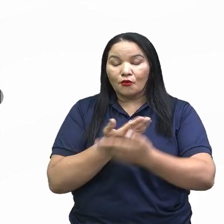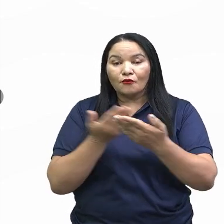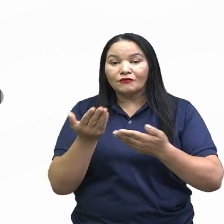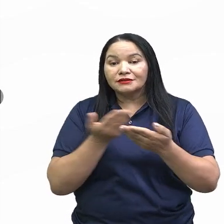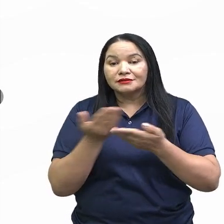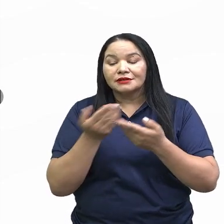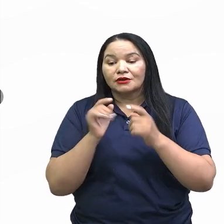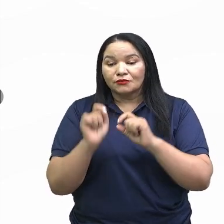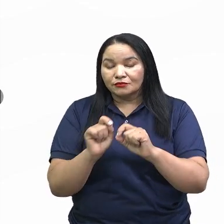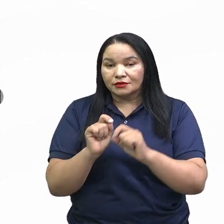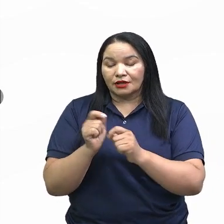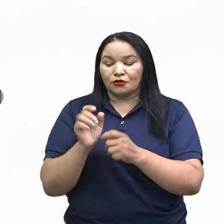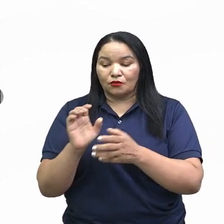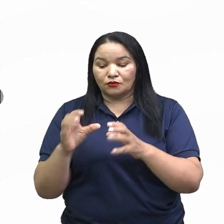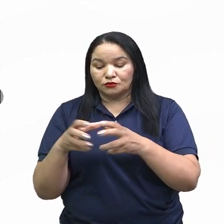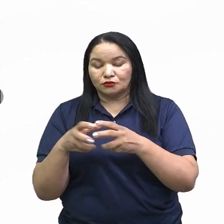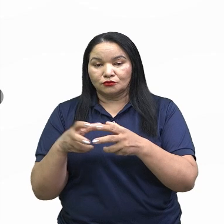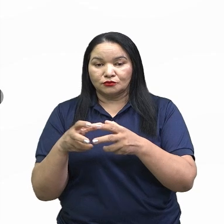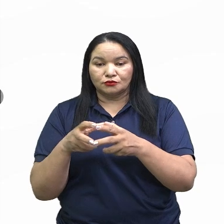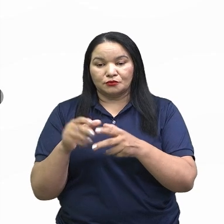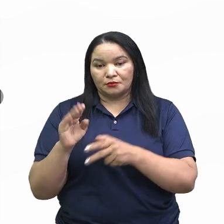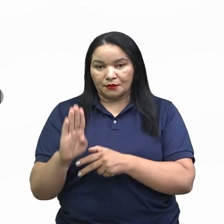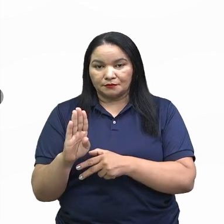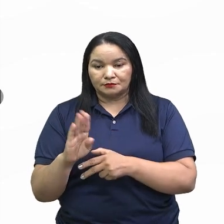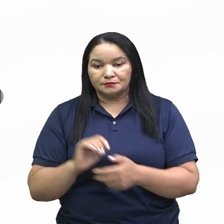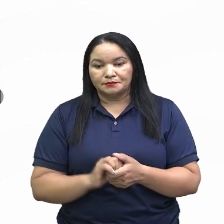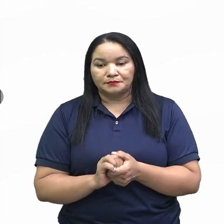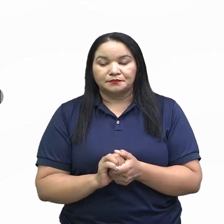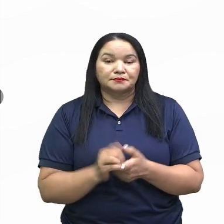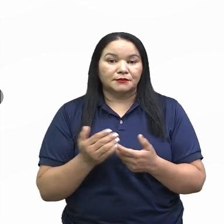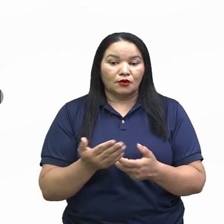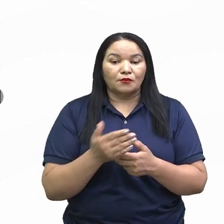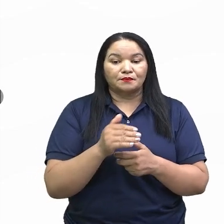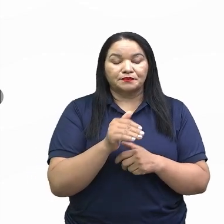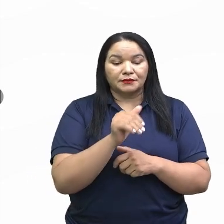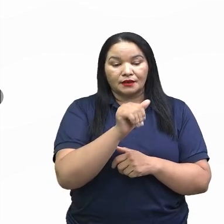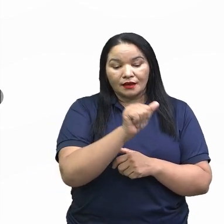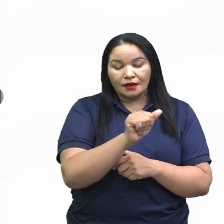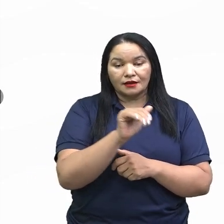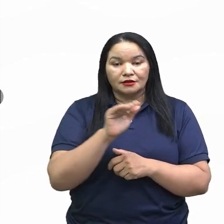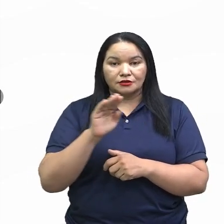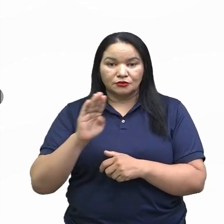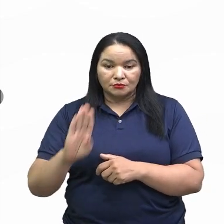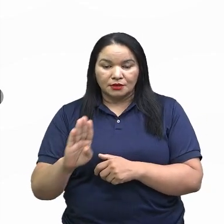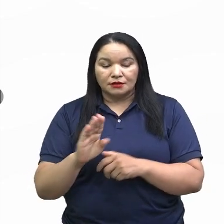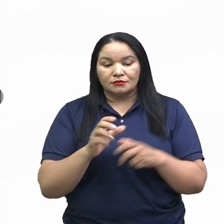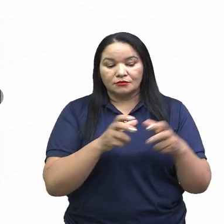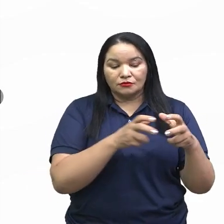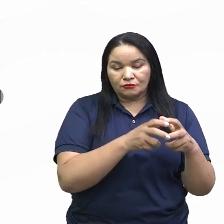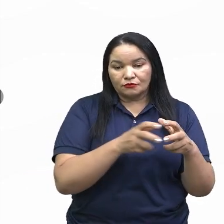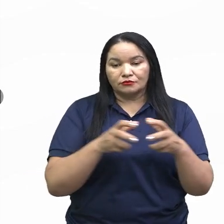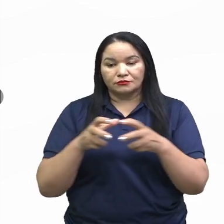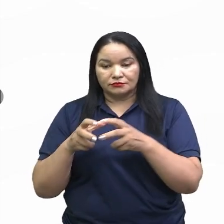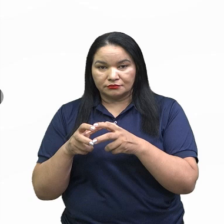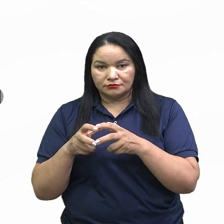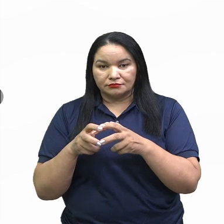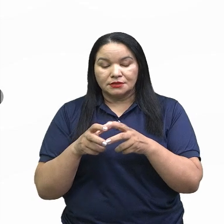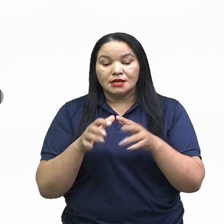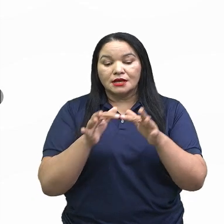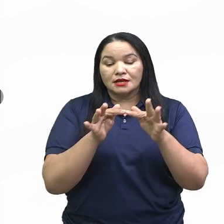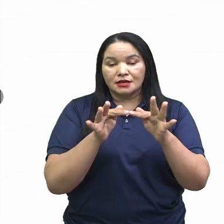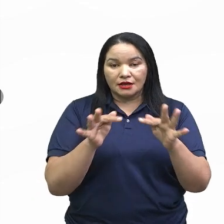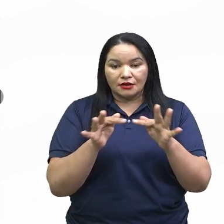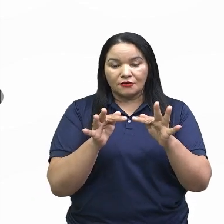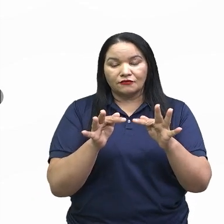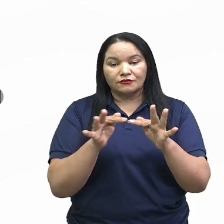do conjunto B. Tudo bem? Então, sejam A e B dois conjuntos e F uma função de A e B.